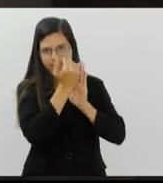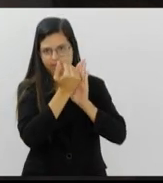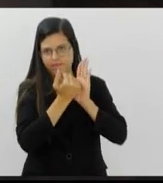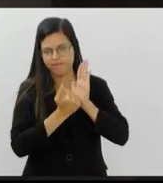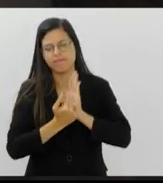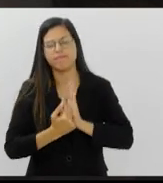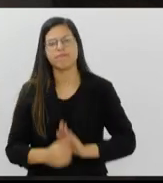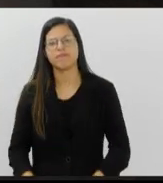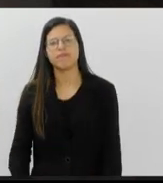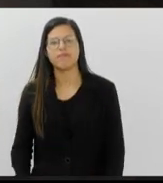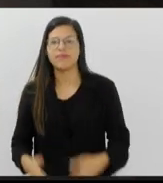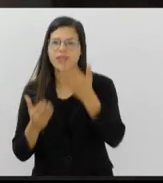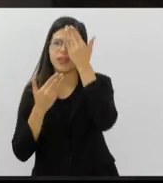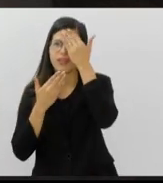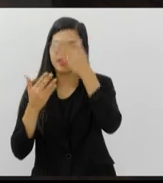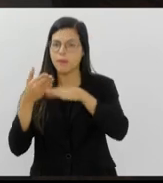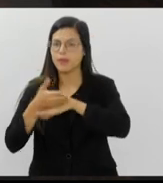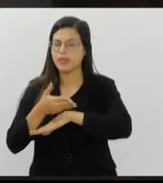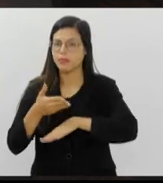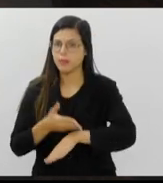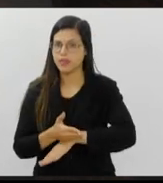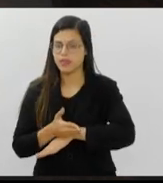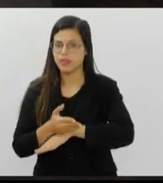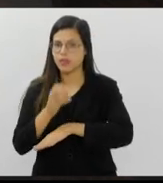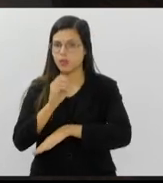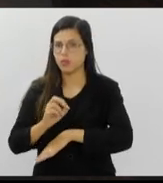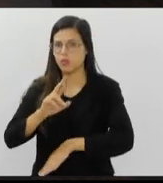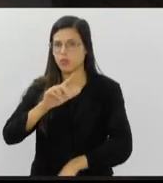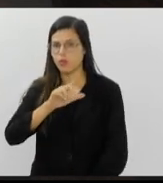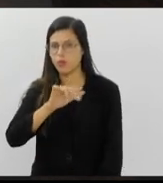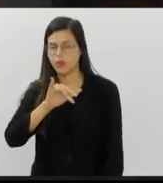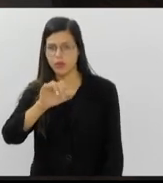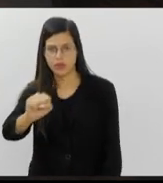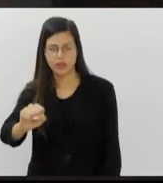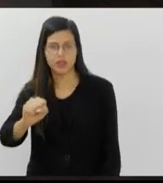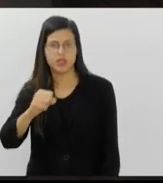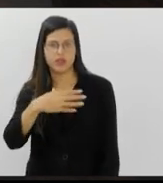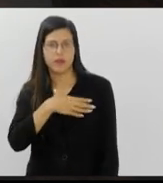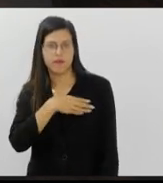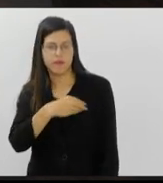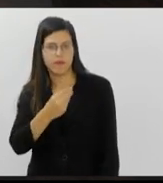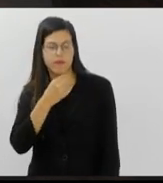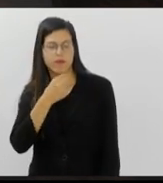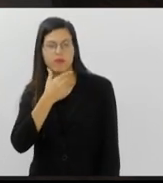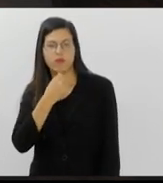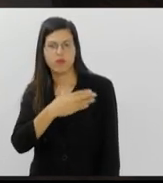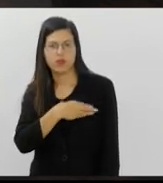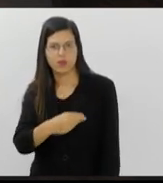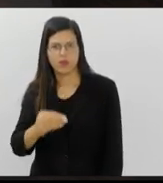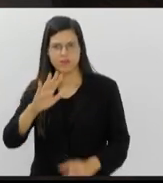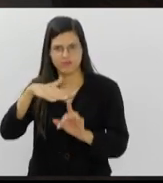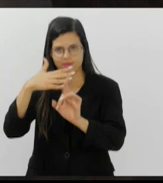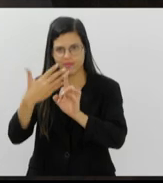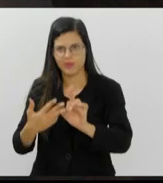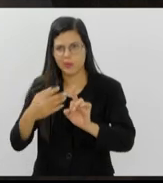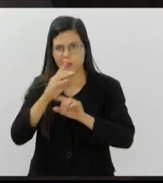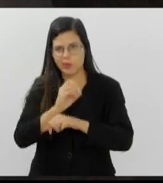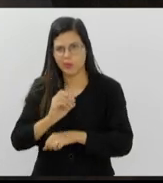nominatas. Agradecer a presença do Dr. Luiz Felipe Góes, filho da homenageada, a doutora Mônica